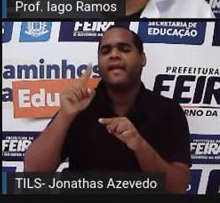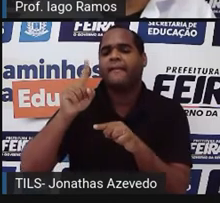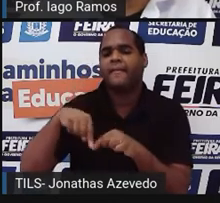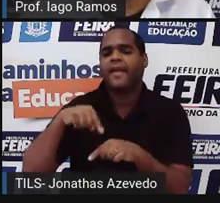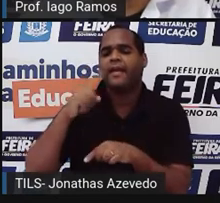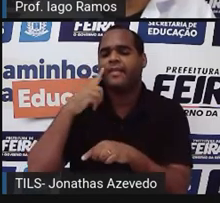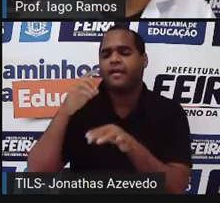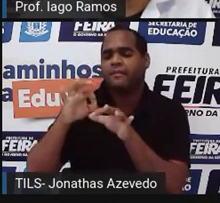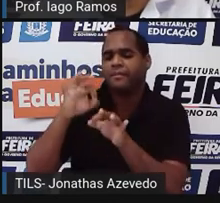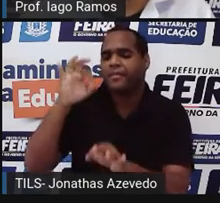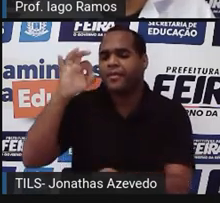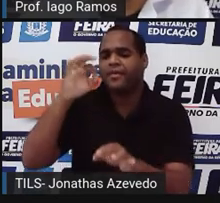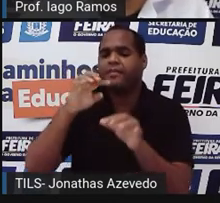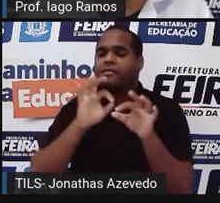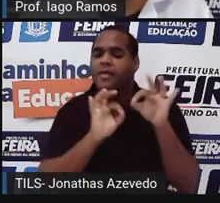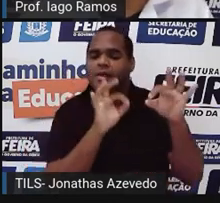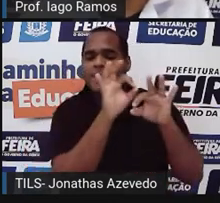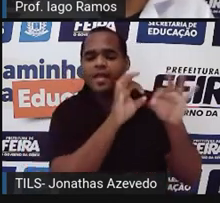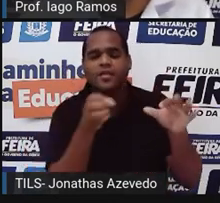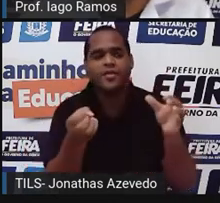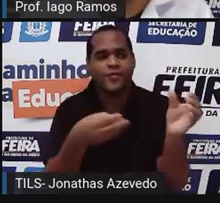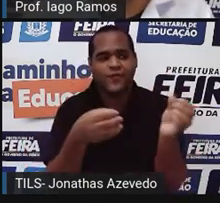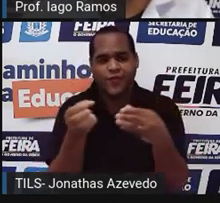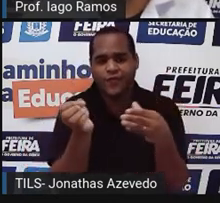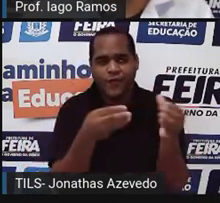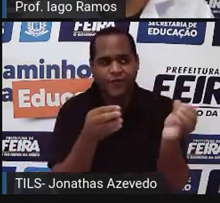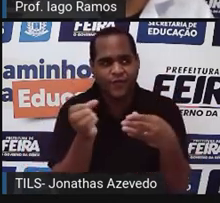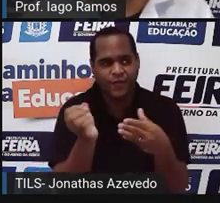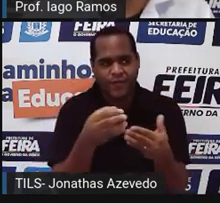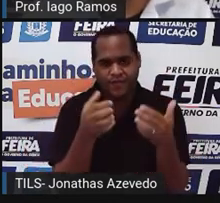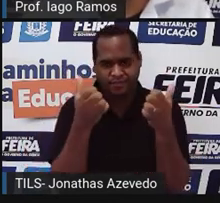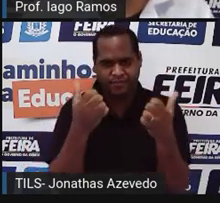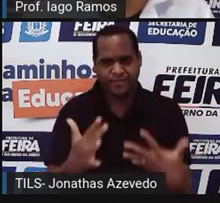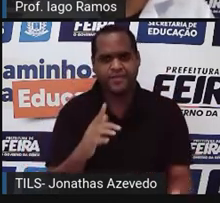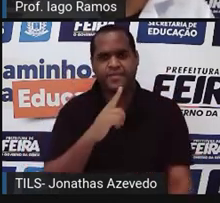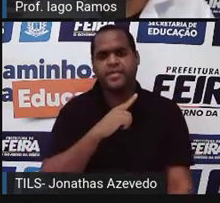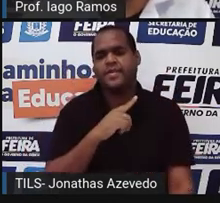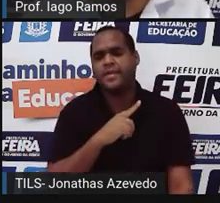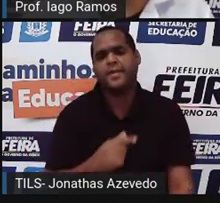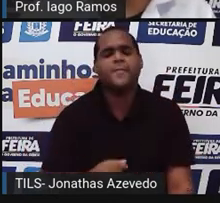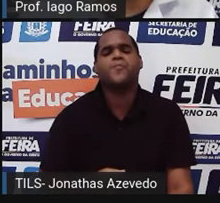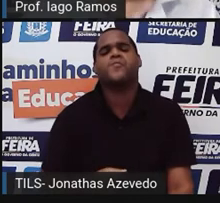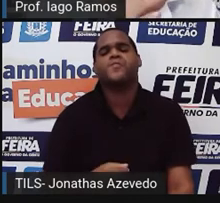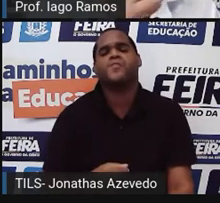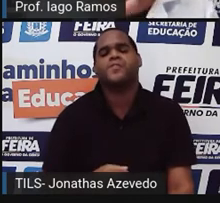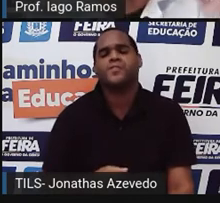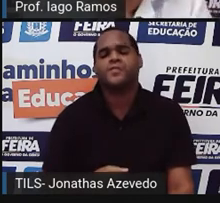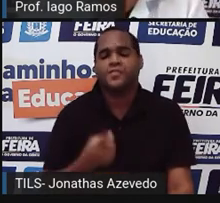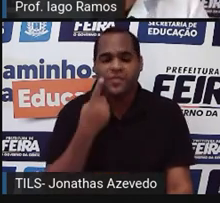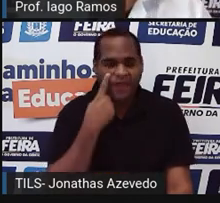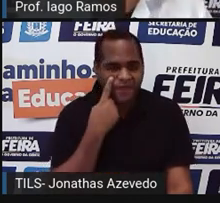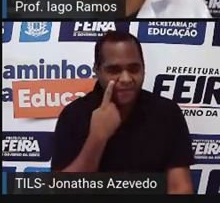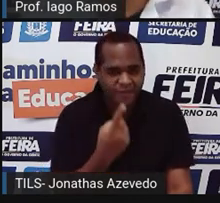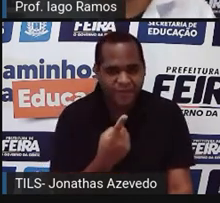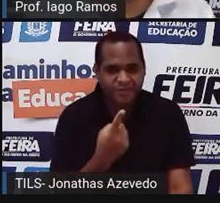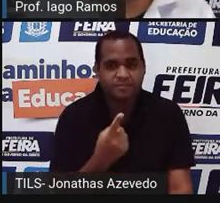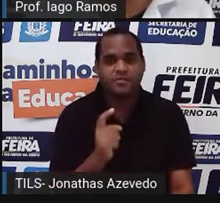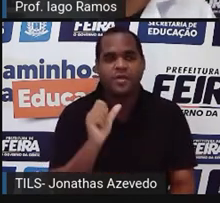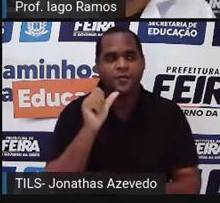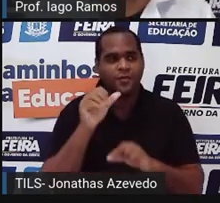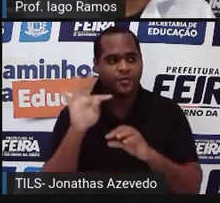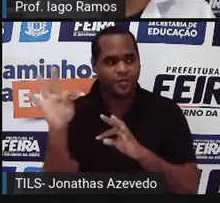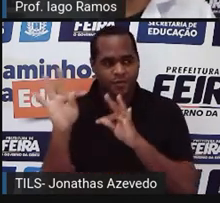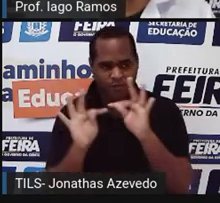setinha que está ali, vai dar aquela nova figura que apareceu, tá? Então veja que esse movimento de